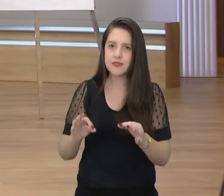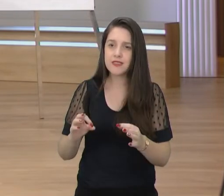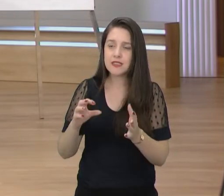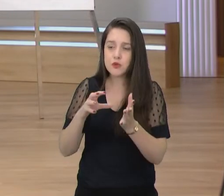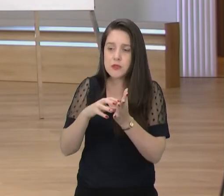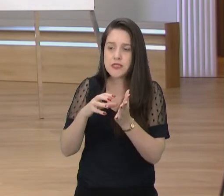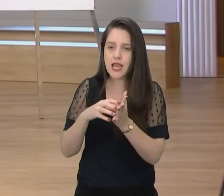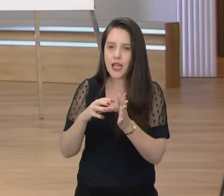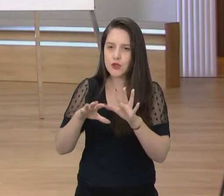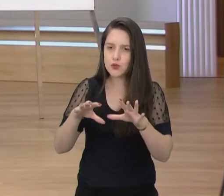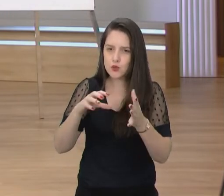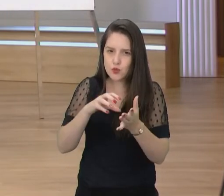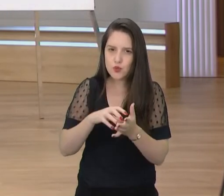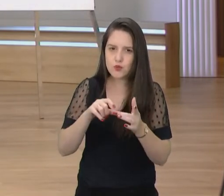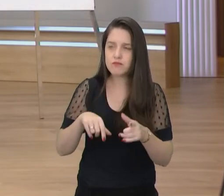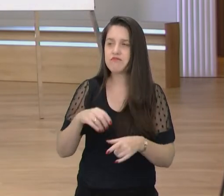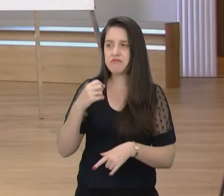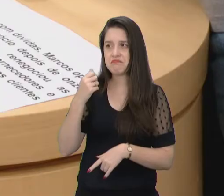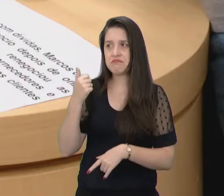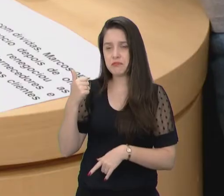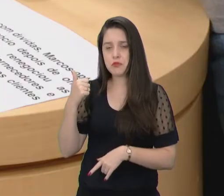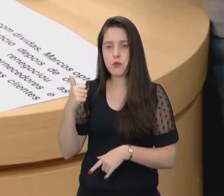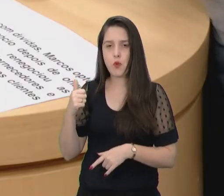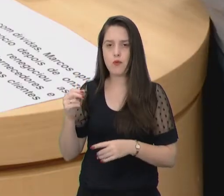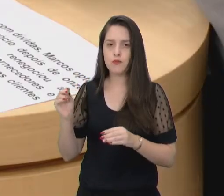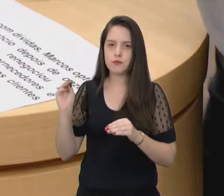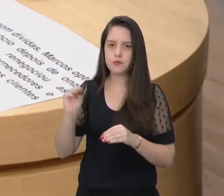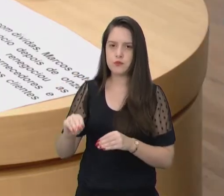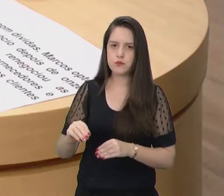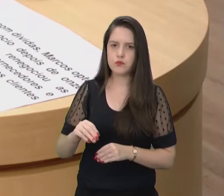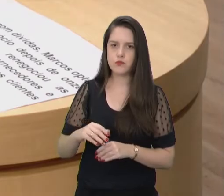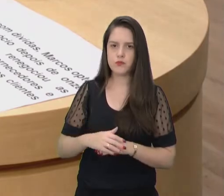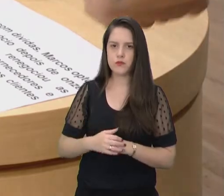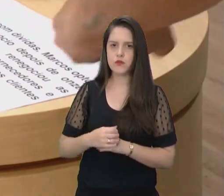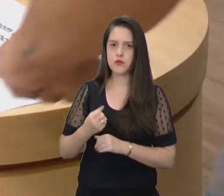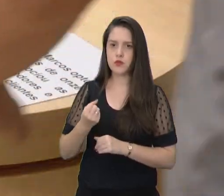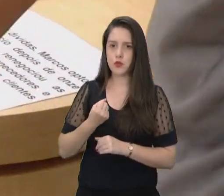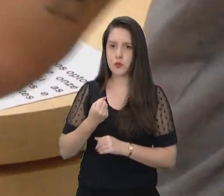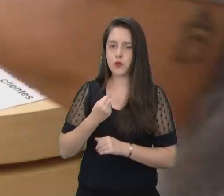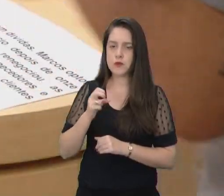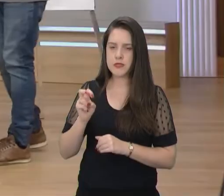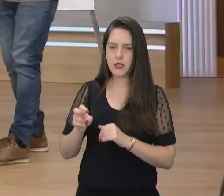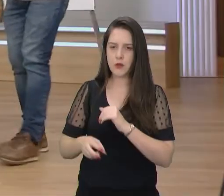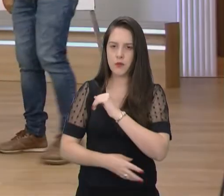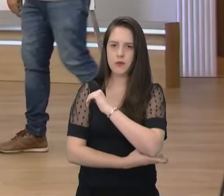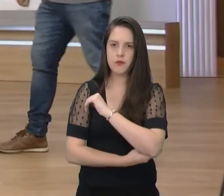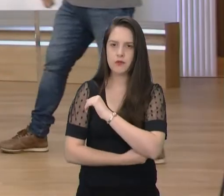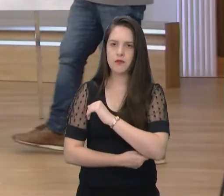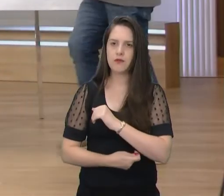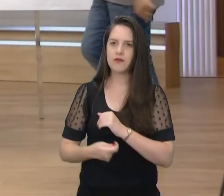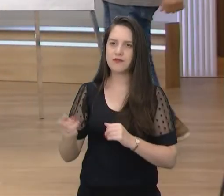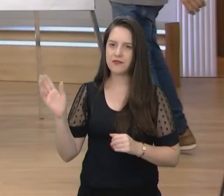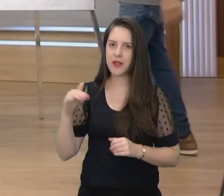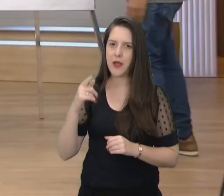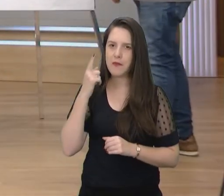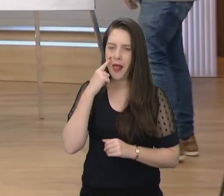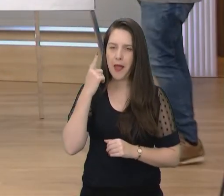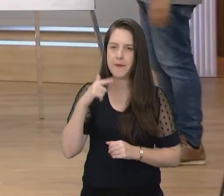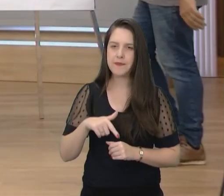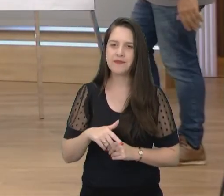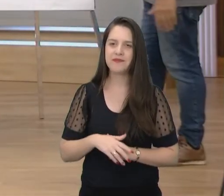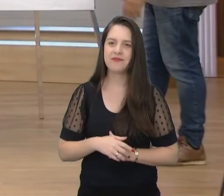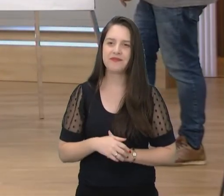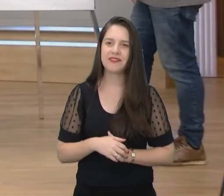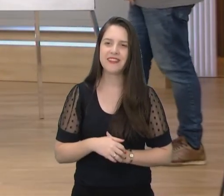do centro não é uma opção muito boa. Então tá aqui, ó. Depois a gente lê o texto todo. Tudo bem, Janaína. Tudo bem, vamos lá. Temos 5 minutinhos ainda.